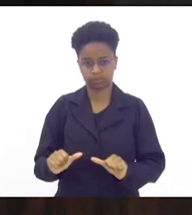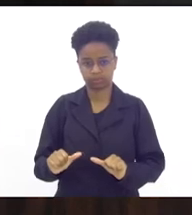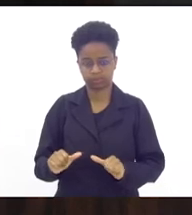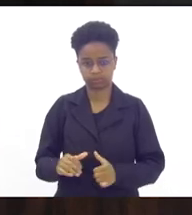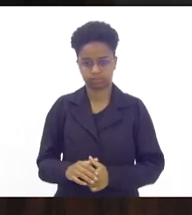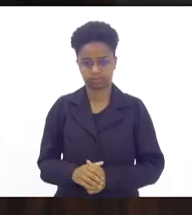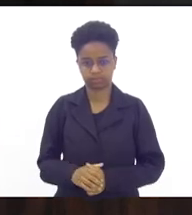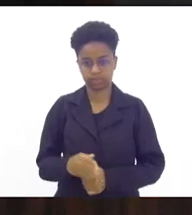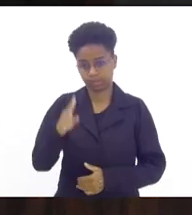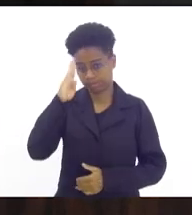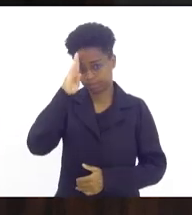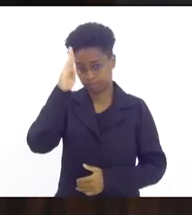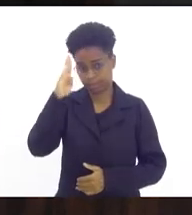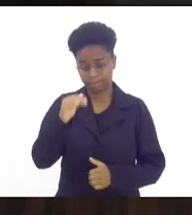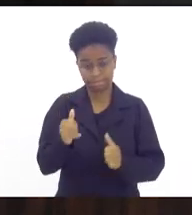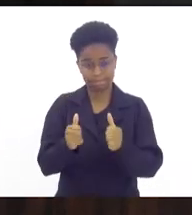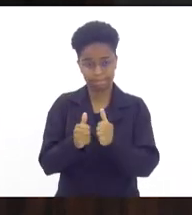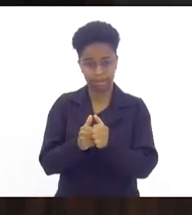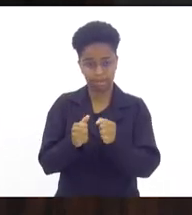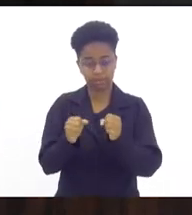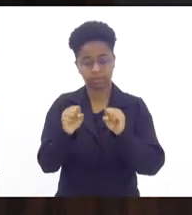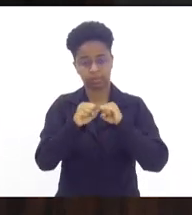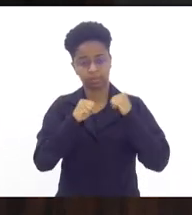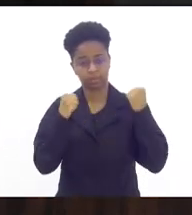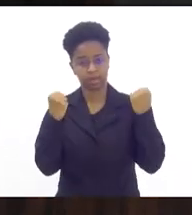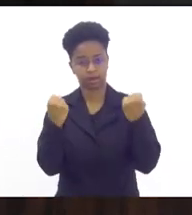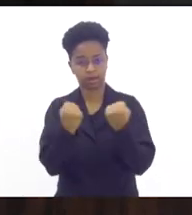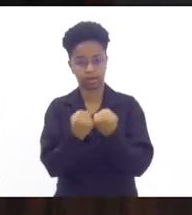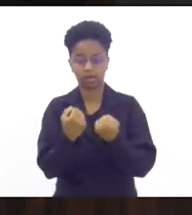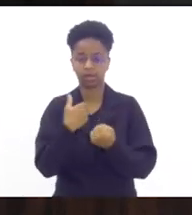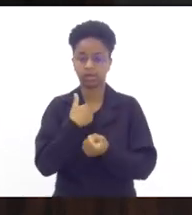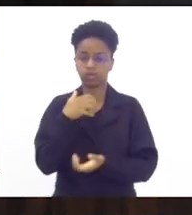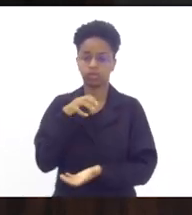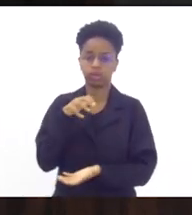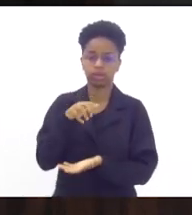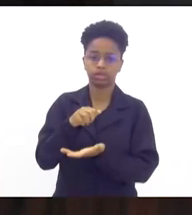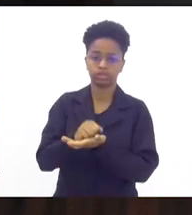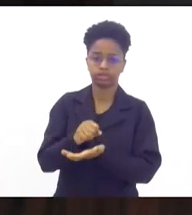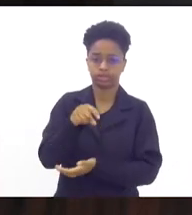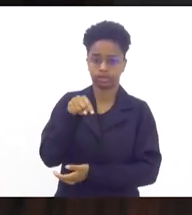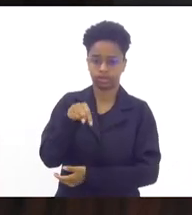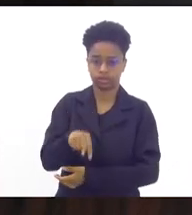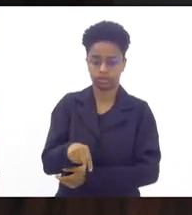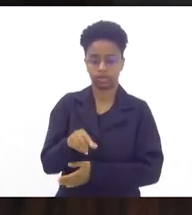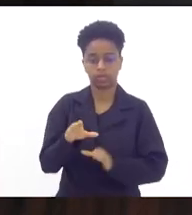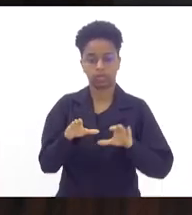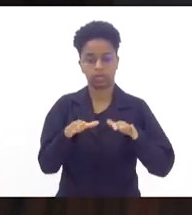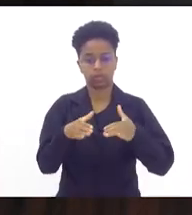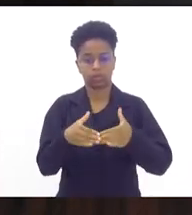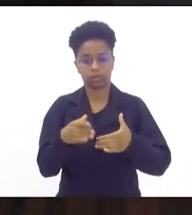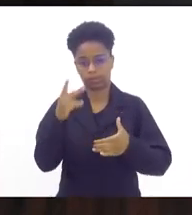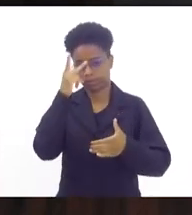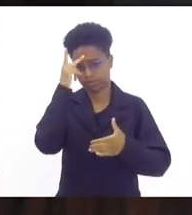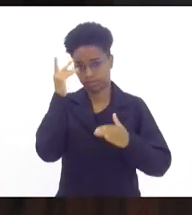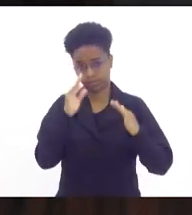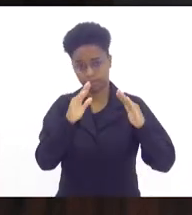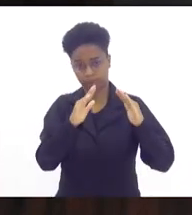ao redor do Maracanã eu quero registrar uma comissão de moradores